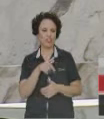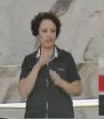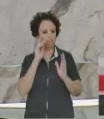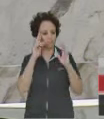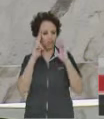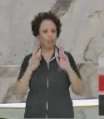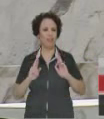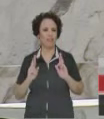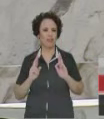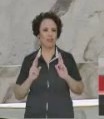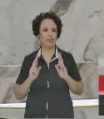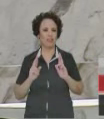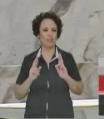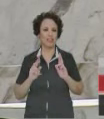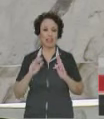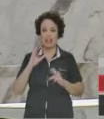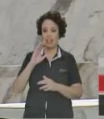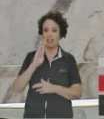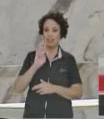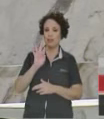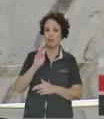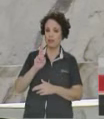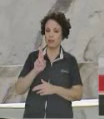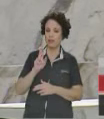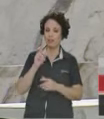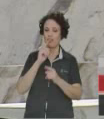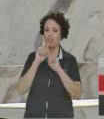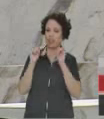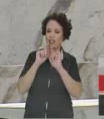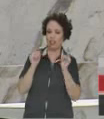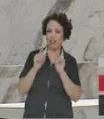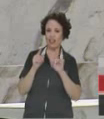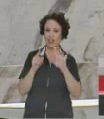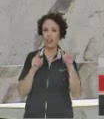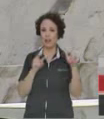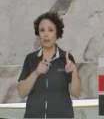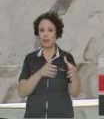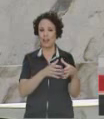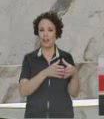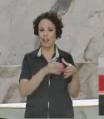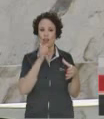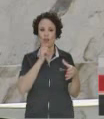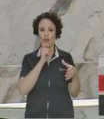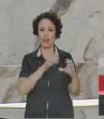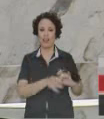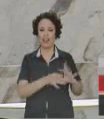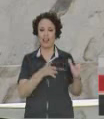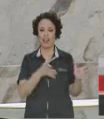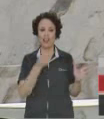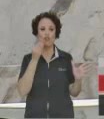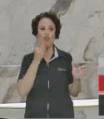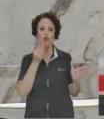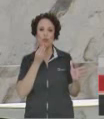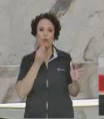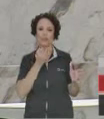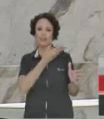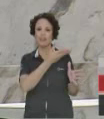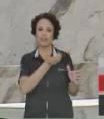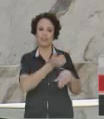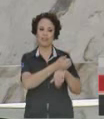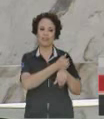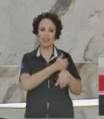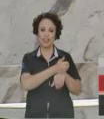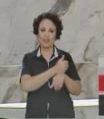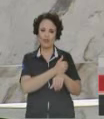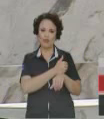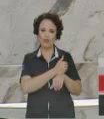vê todo o esforço que tem feito para dar à emancipação o futebol feminino a oportunidade profissional